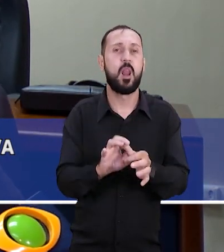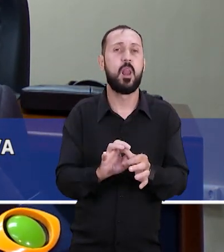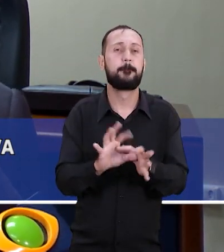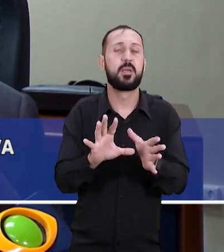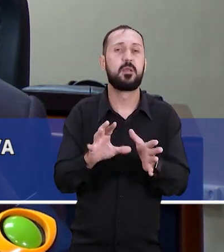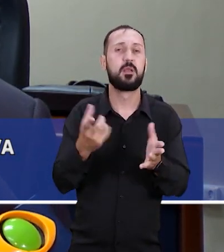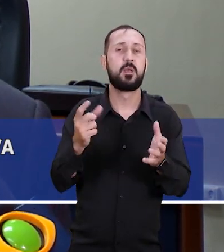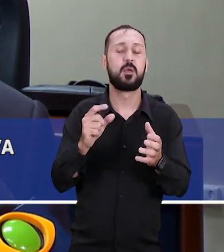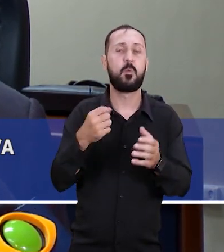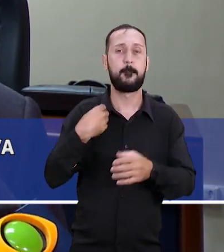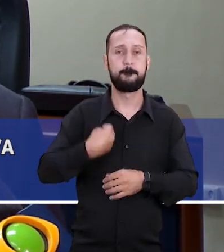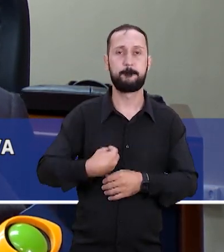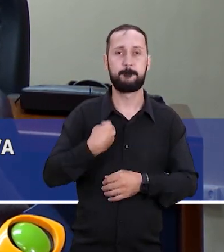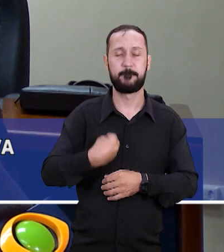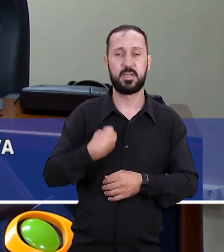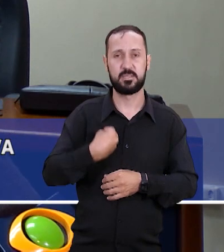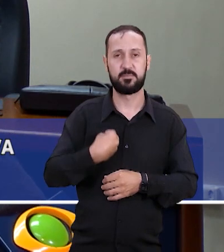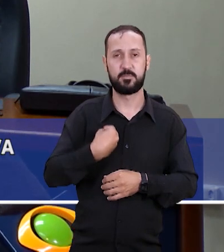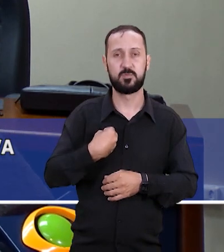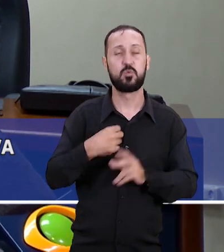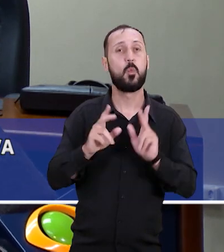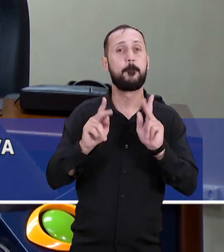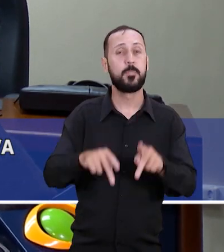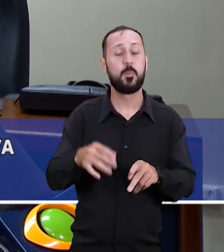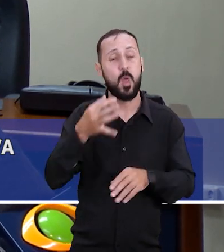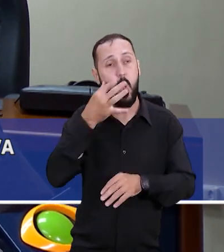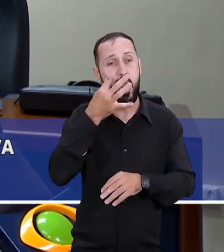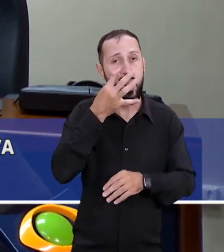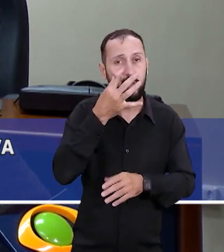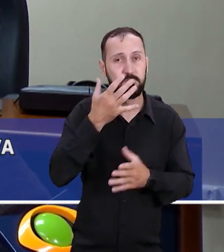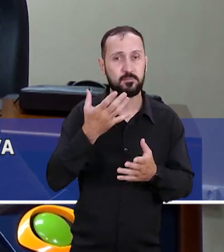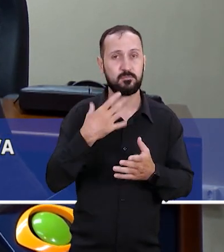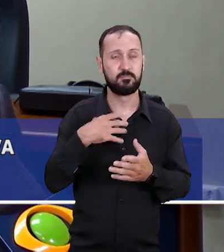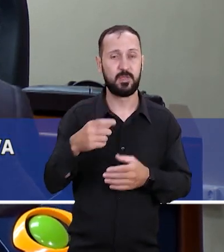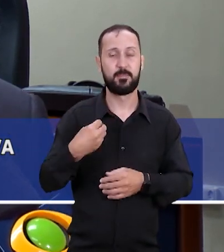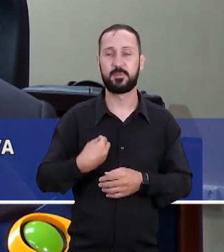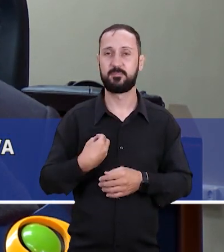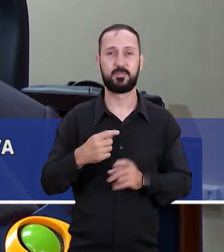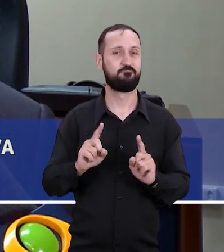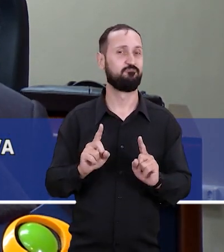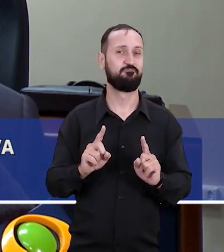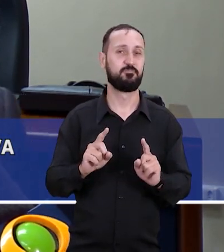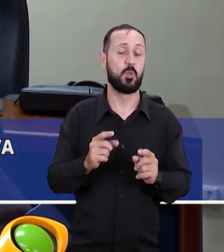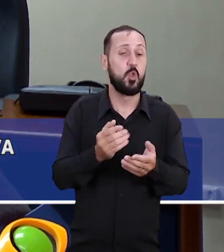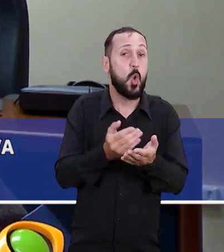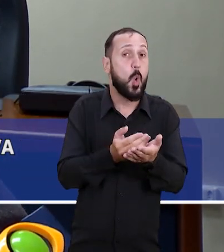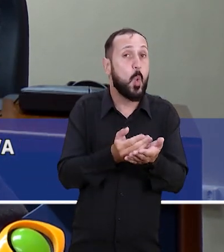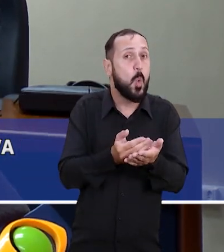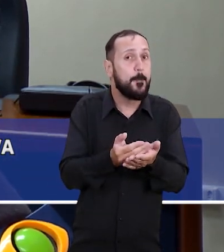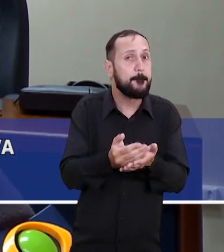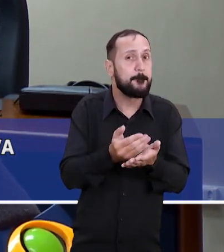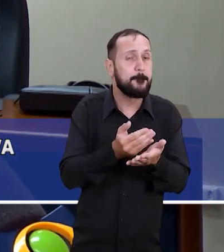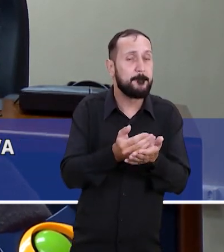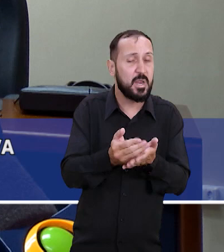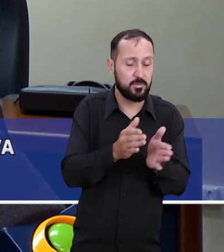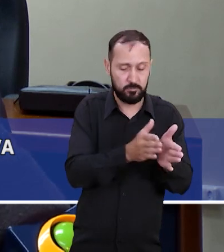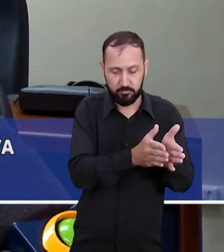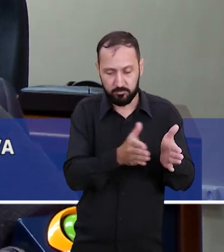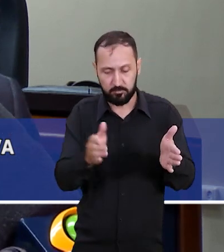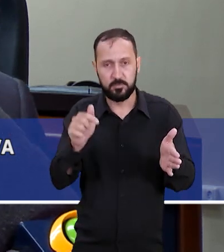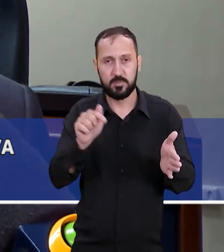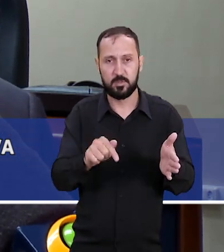nenhuma deliberação que ocorra com a participação do público em geral, incluindo as partes. Então, pelo menos nessa